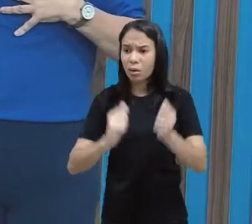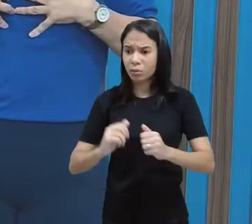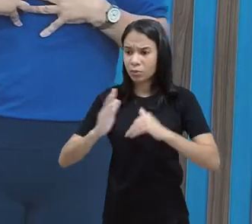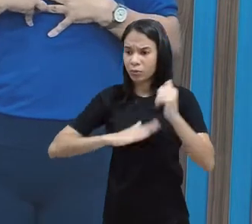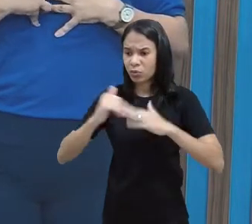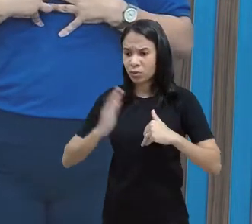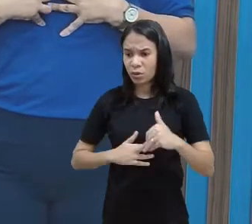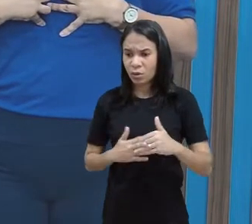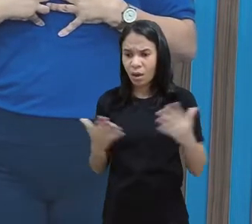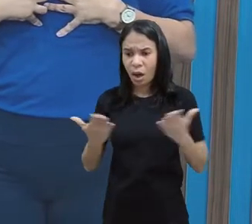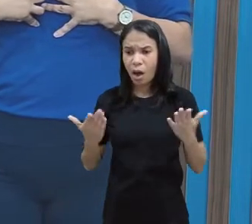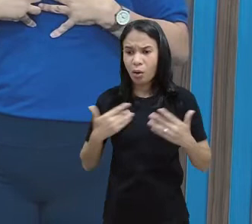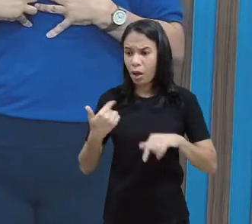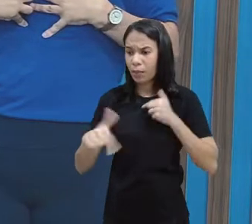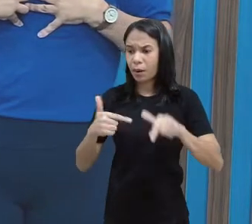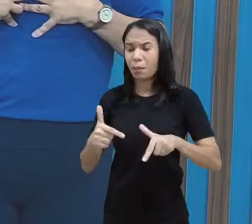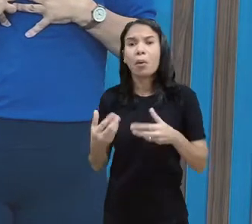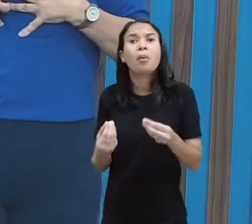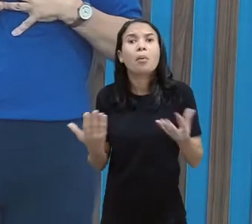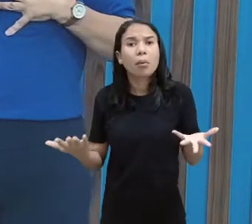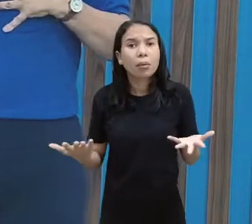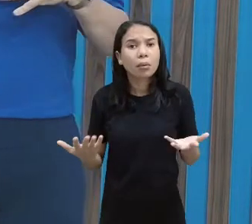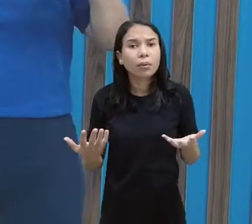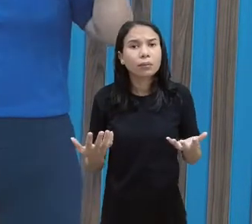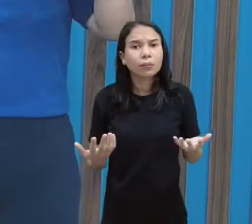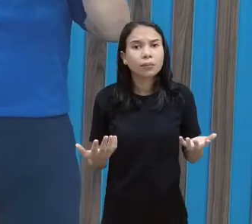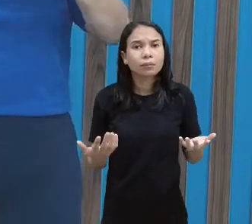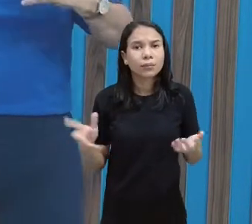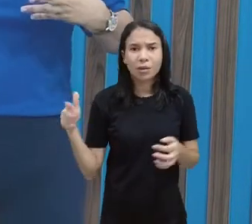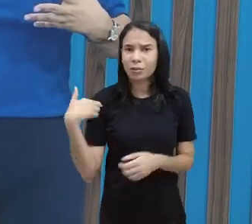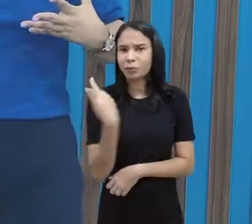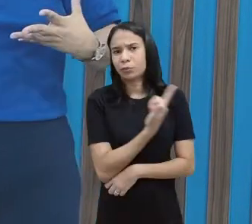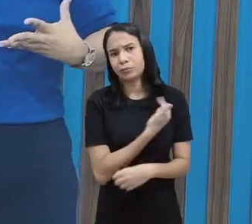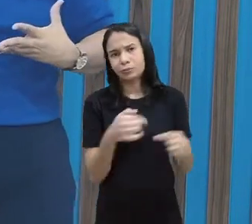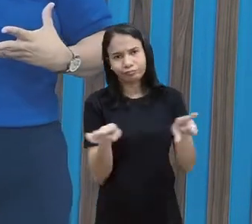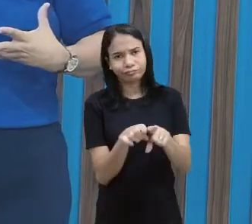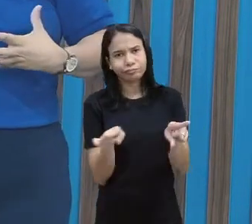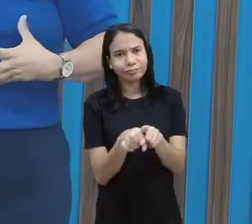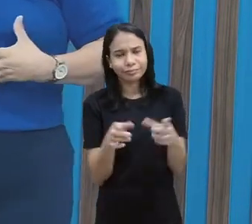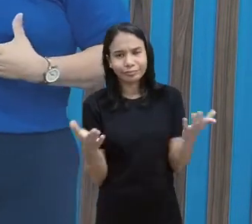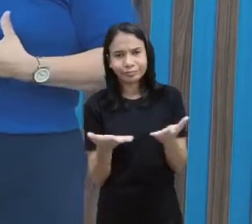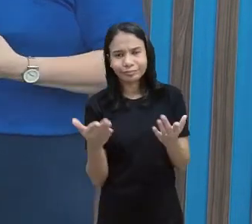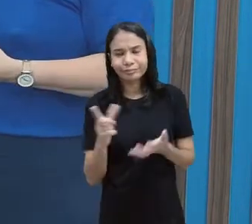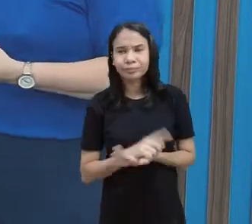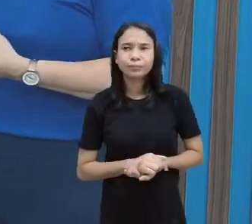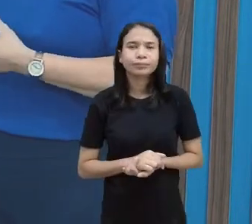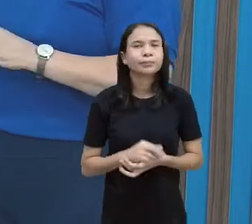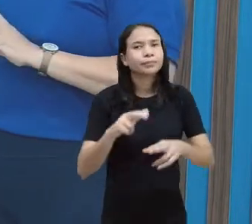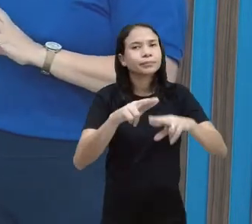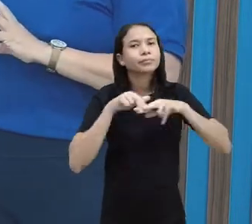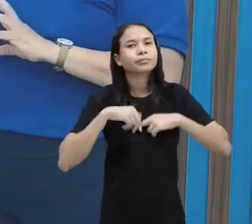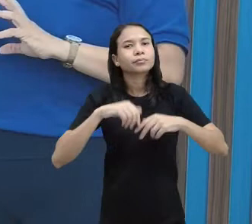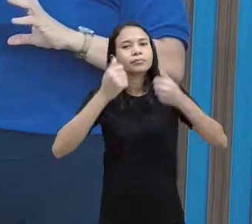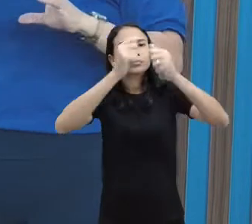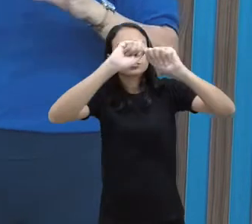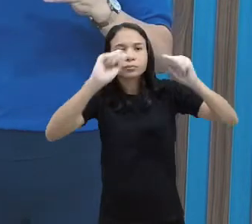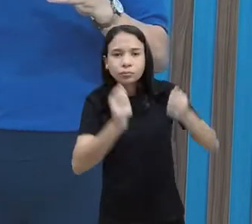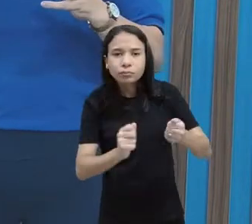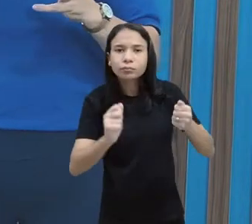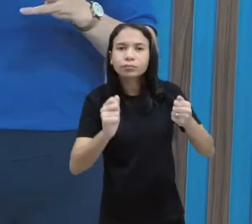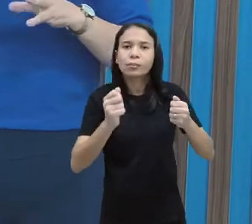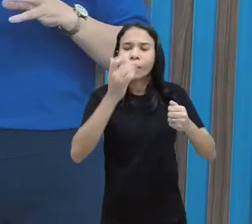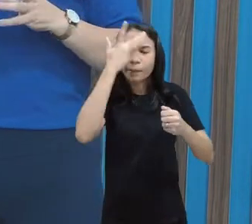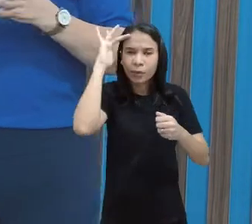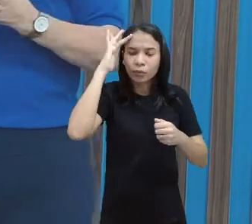meu Deus, agora eu vou perder meu emprego. Né? Como a gente vive muito isso hoje. E aí, só que o artista, por conta